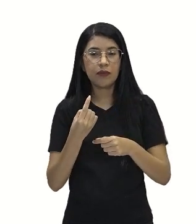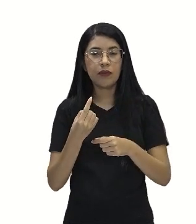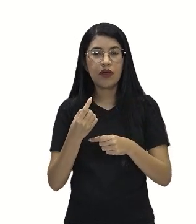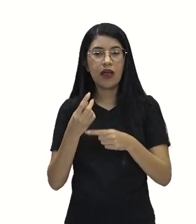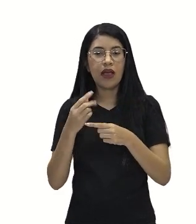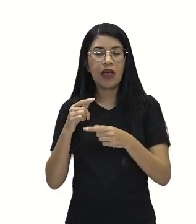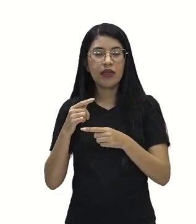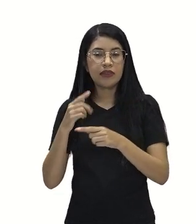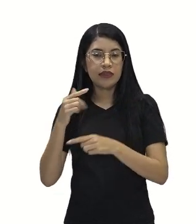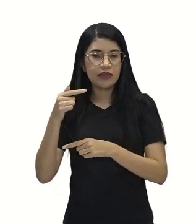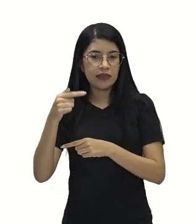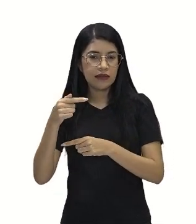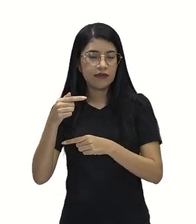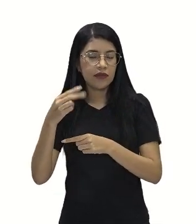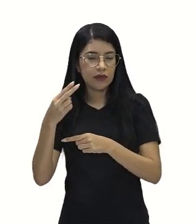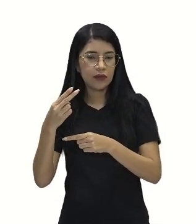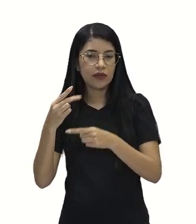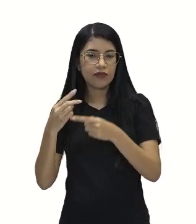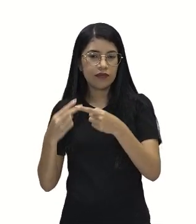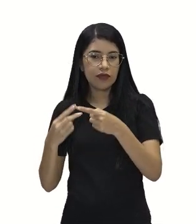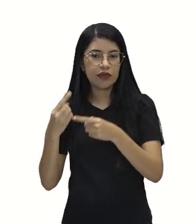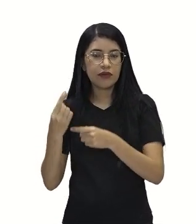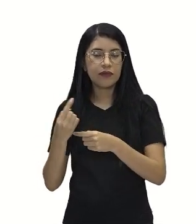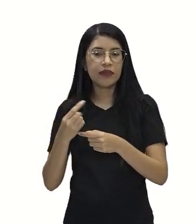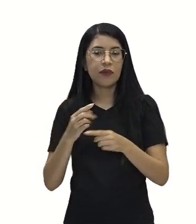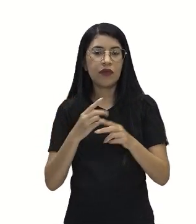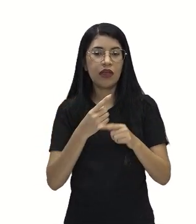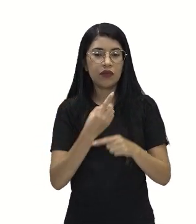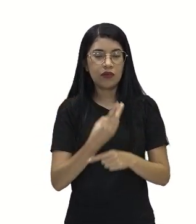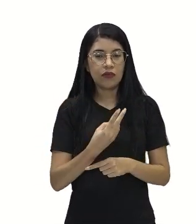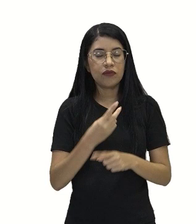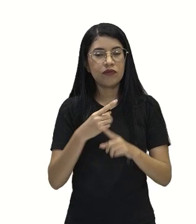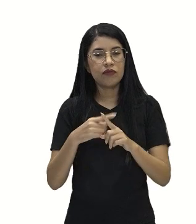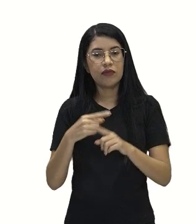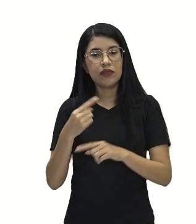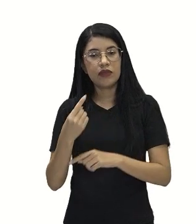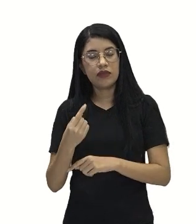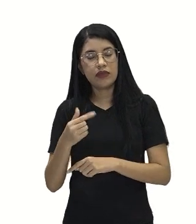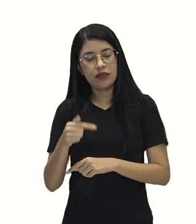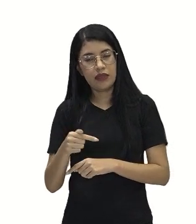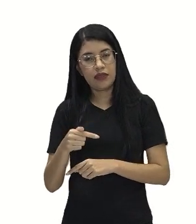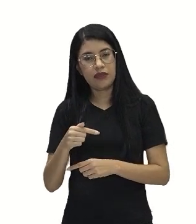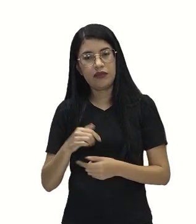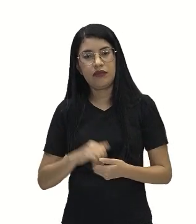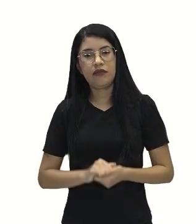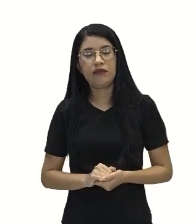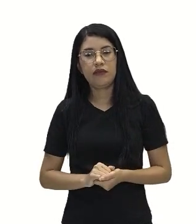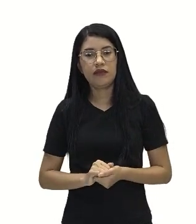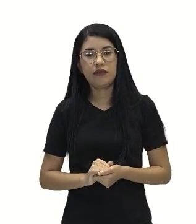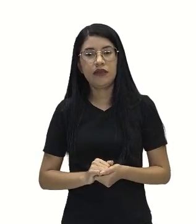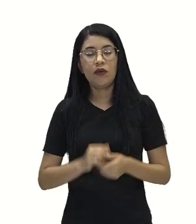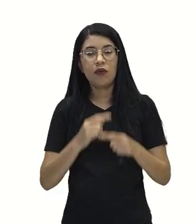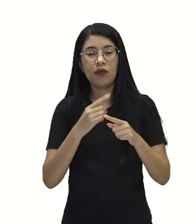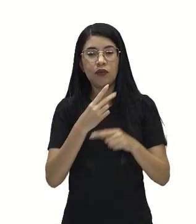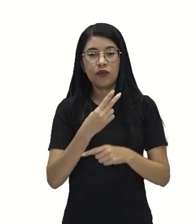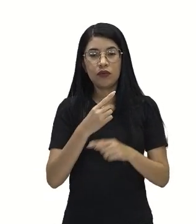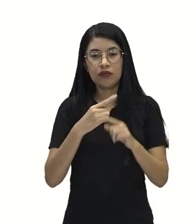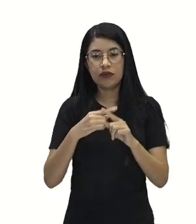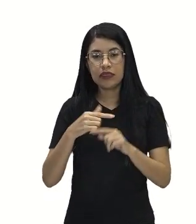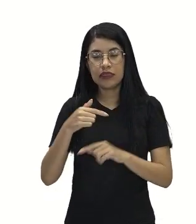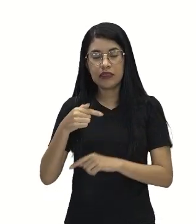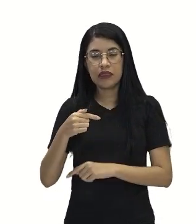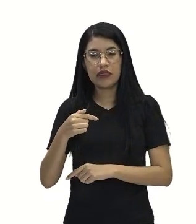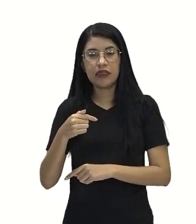1. Ou seja, 2 elevado a 1 vai me dar 2, 7 elevado a 1 vai me dar 7, isso aqui vai me dar o quê?